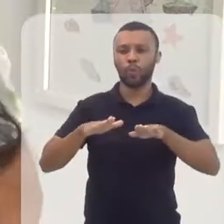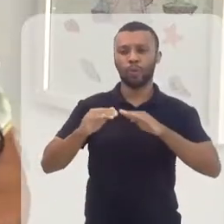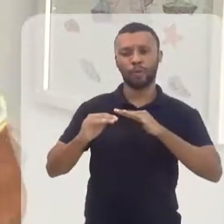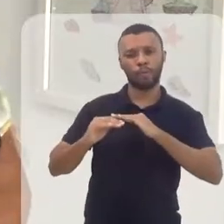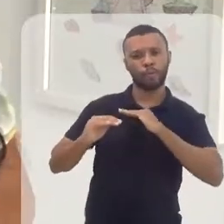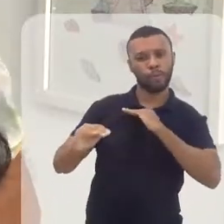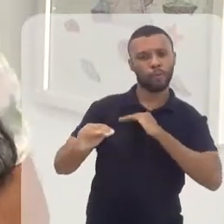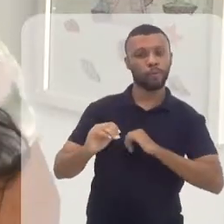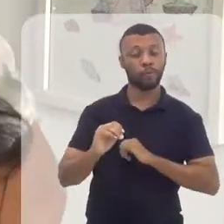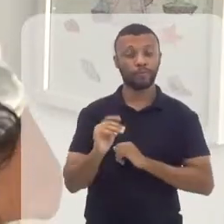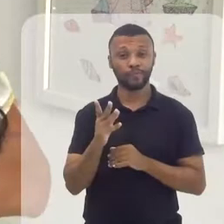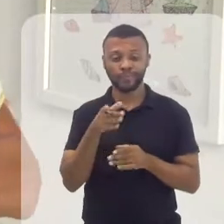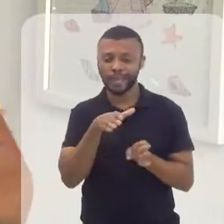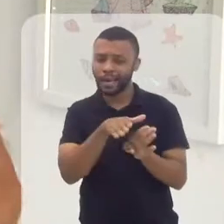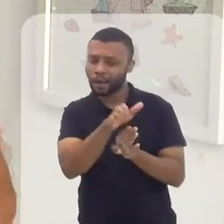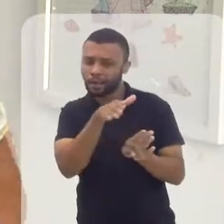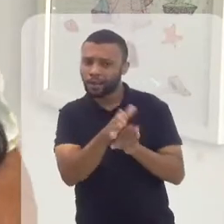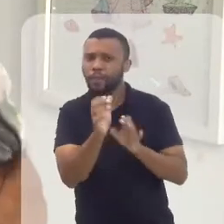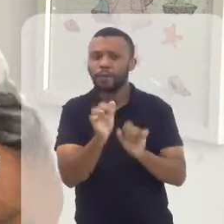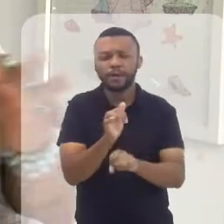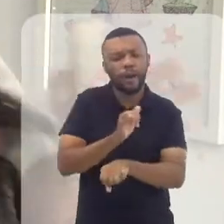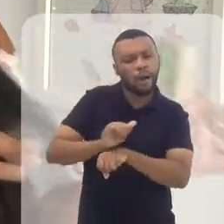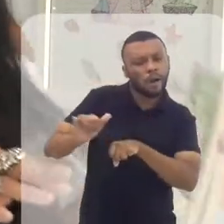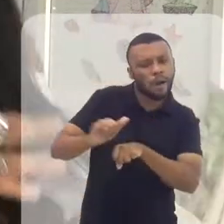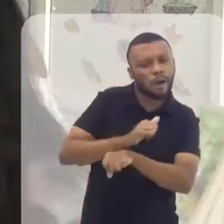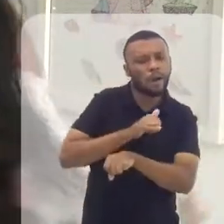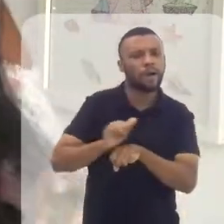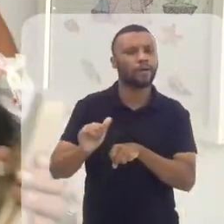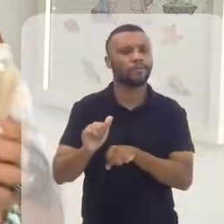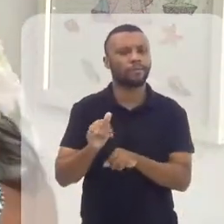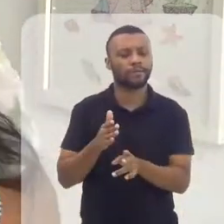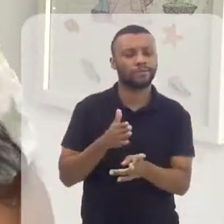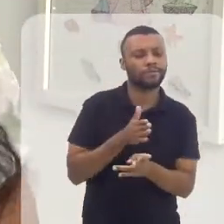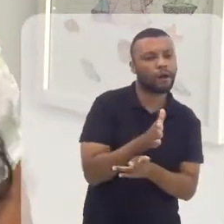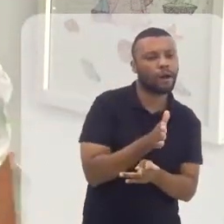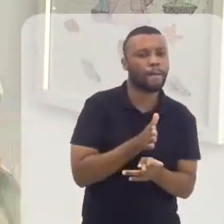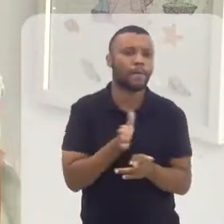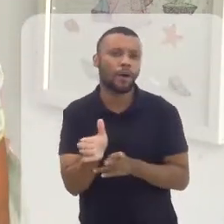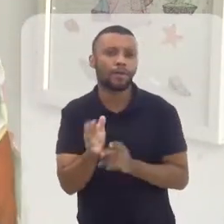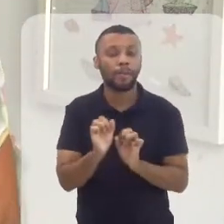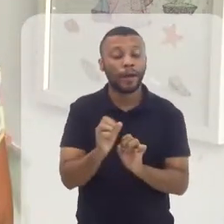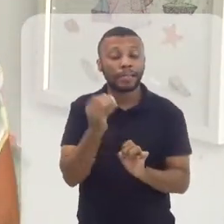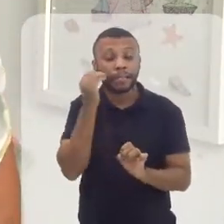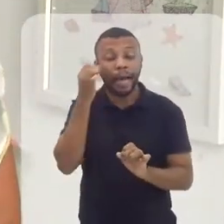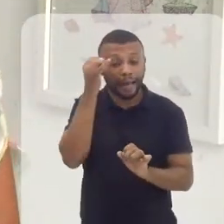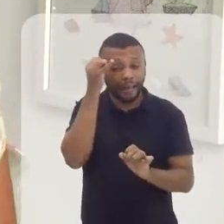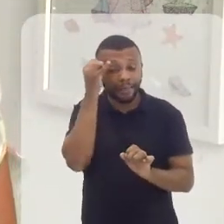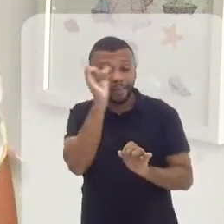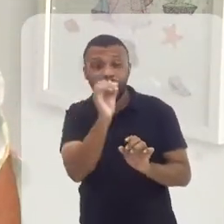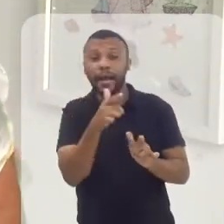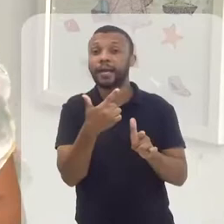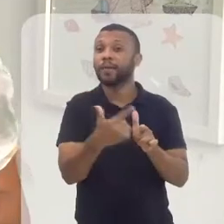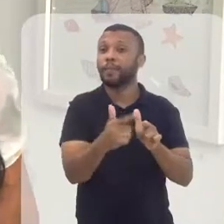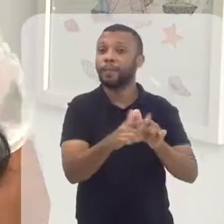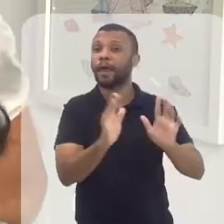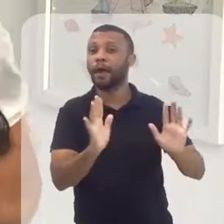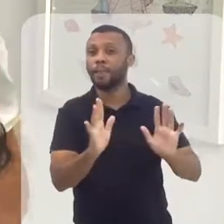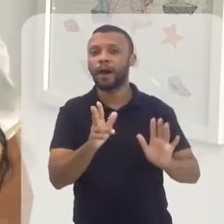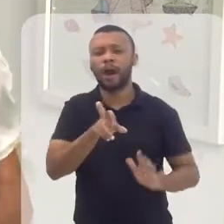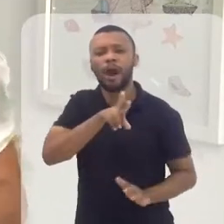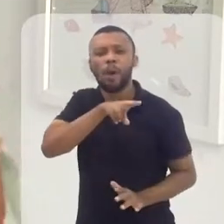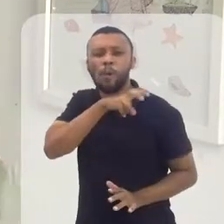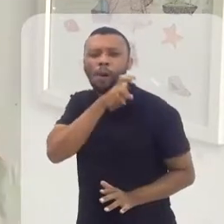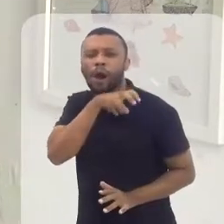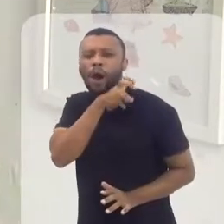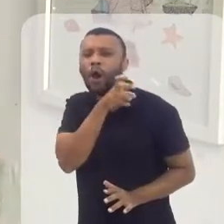Então, tendo aquela orientação, você pode evitar aquele urso, você pode driblar aquela raposa, tá? Você pode pular aquela cobra. Porque